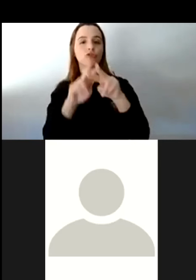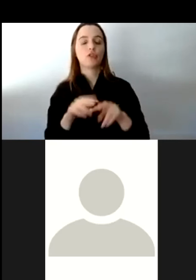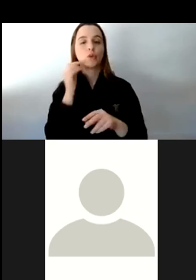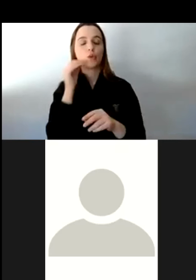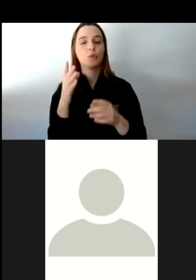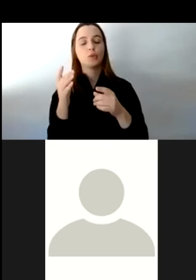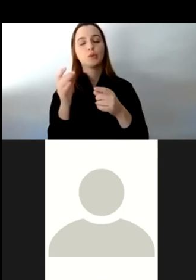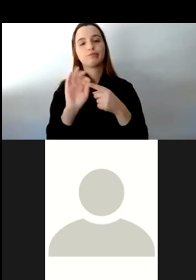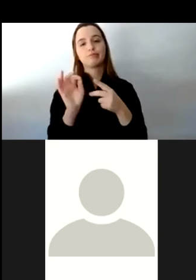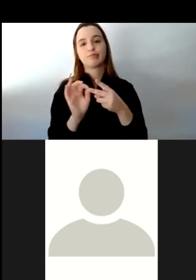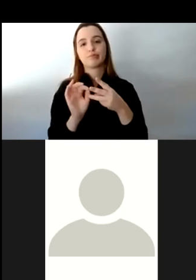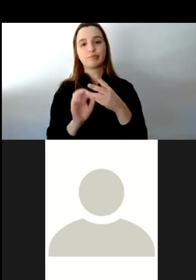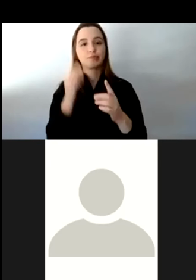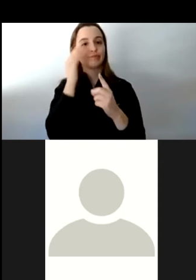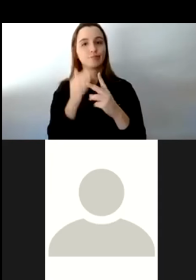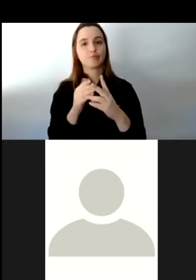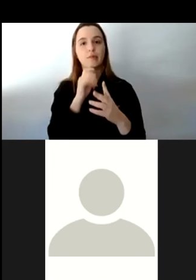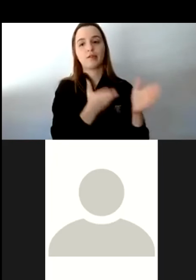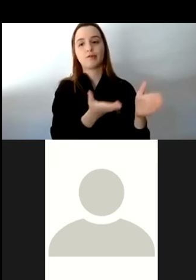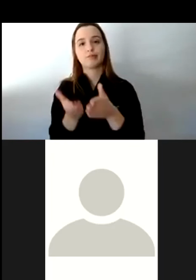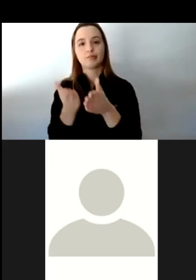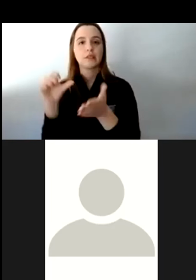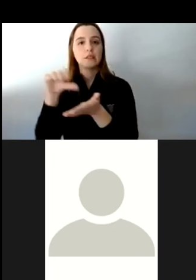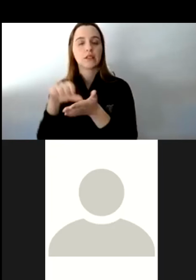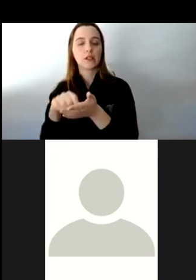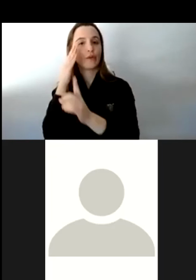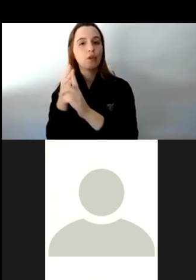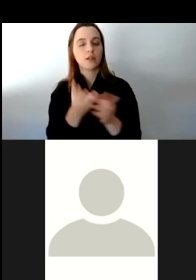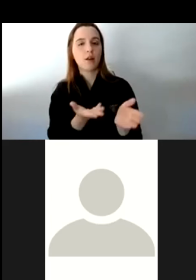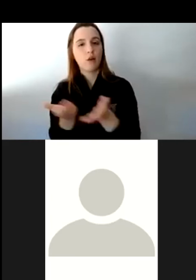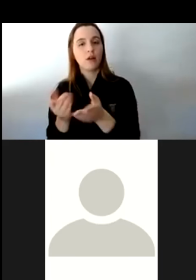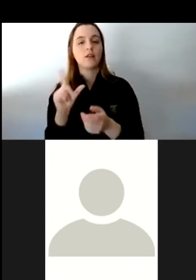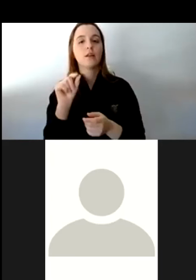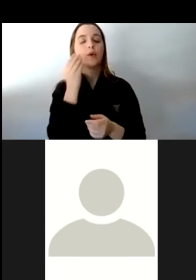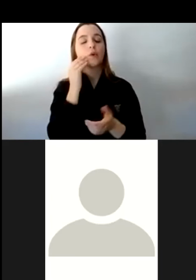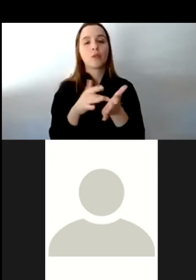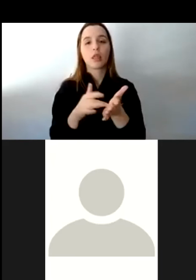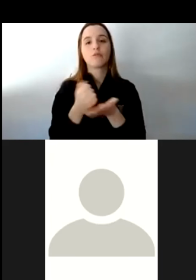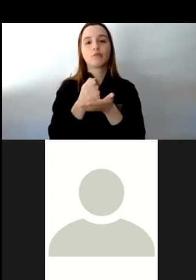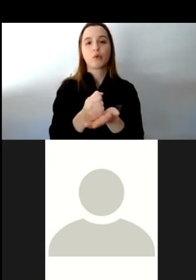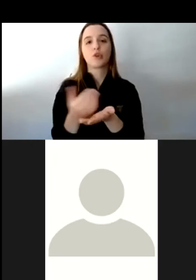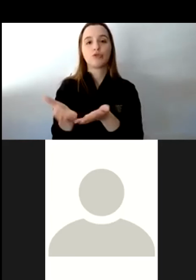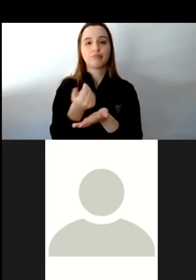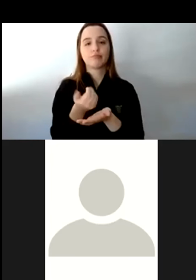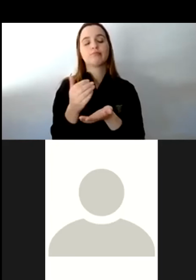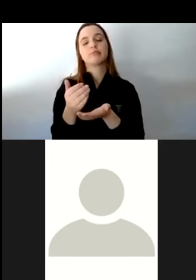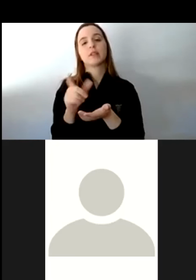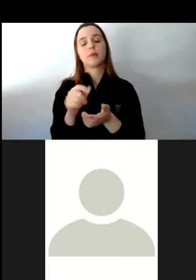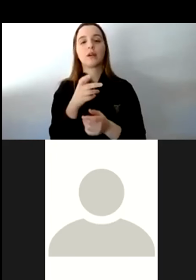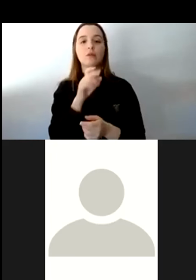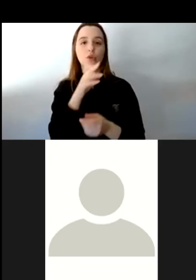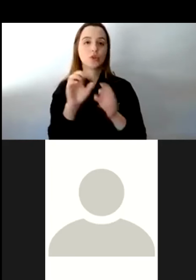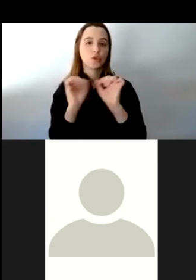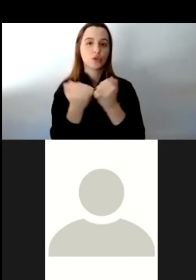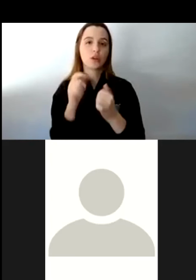de diferenciação para centros de referência, a publicação de um manual de apoio e o levantamento e caracterização de respostas sociais